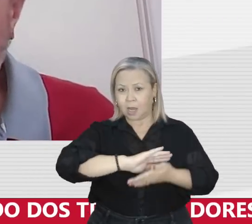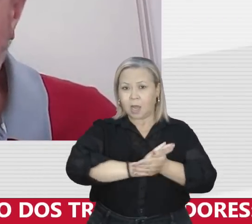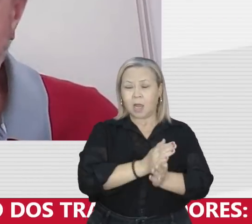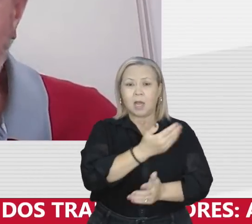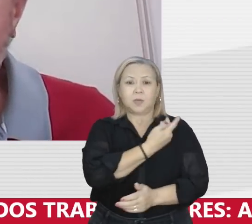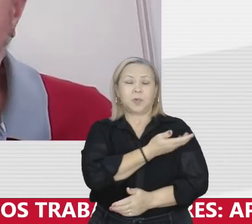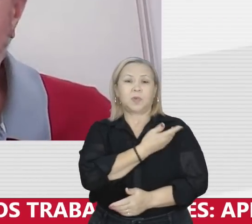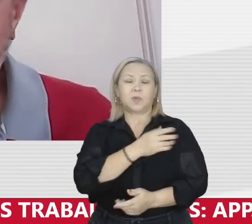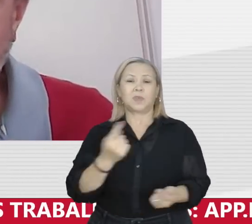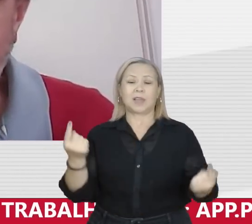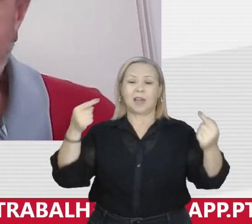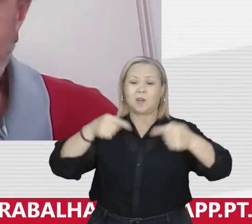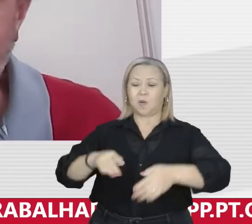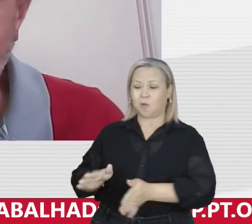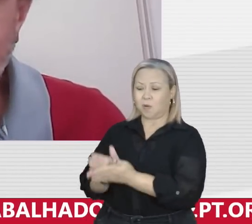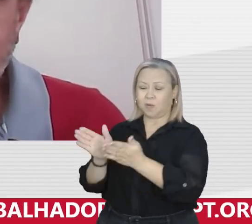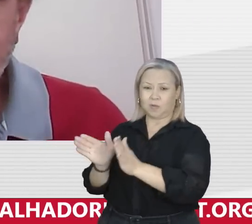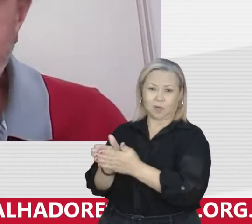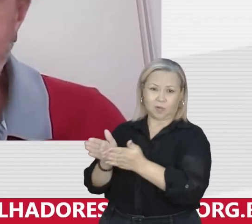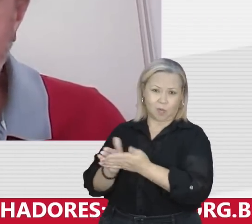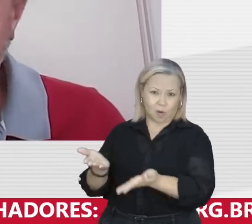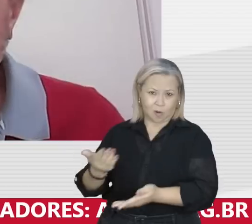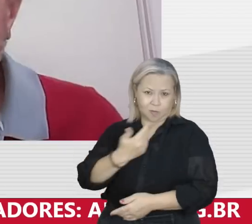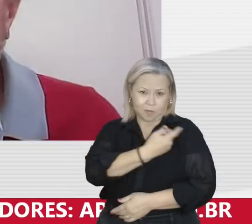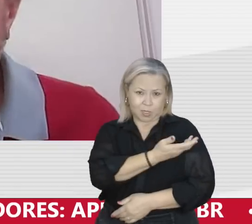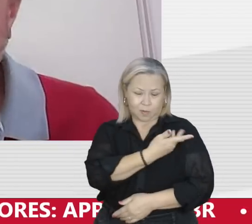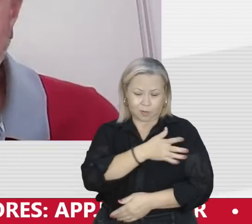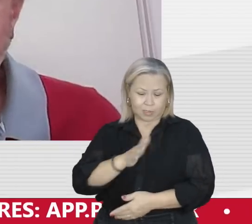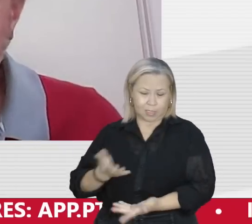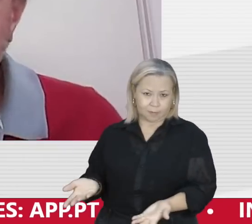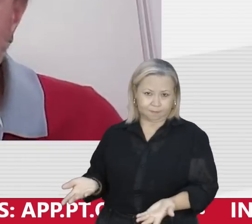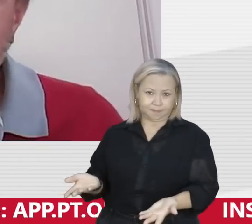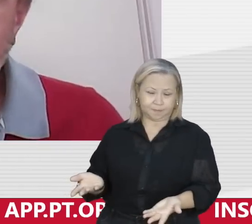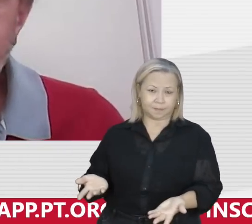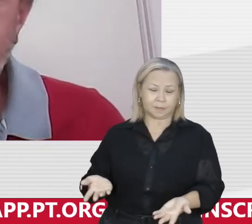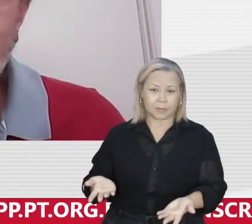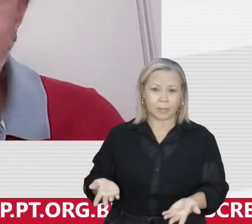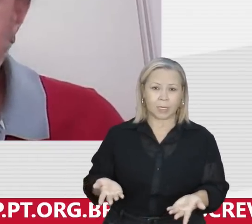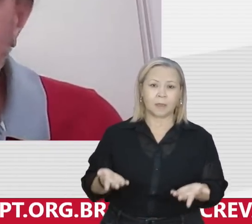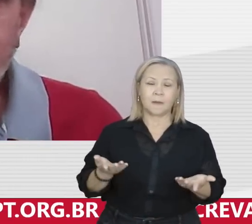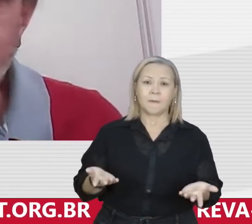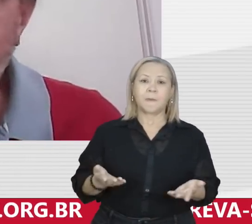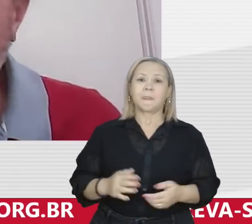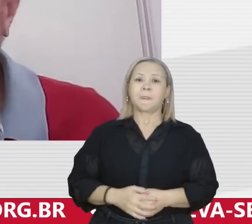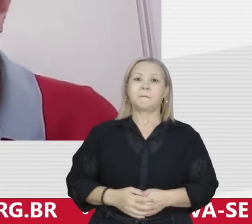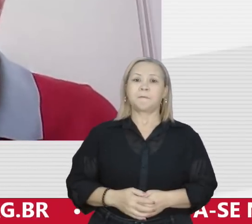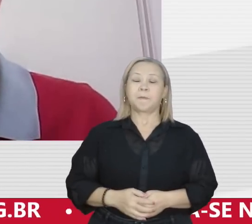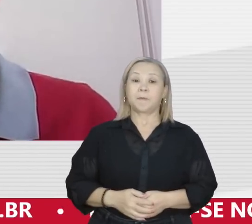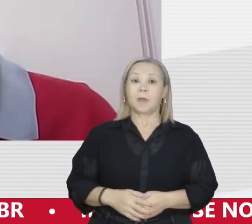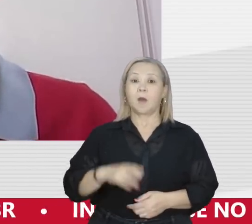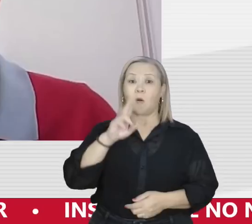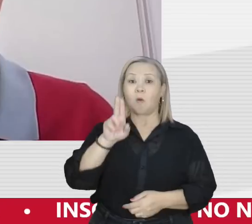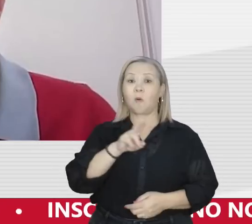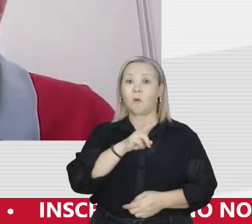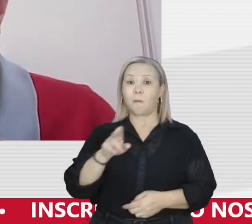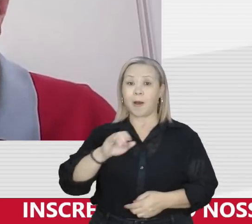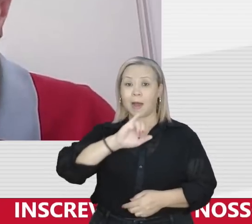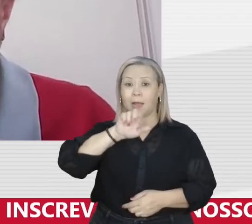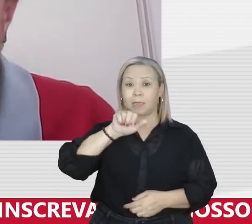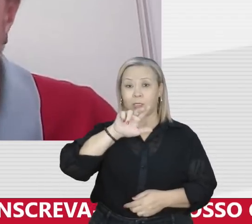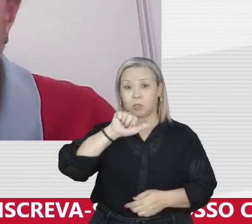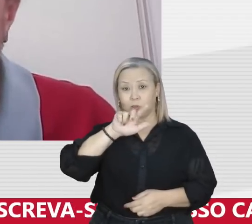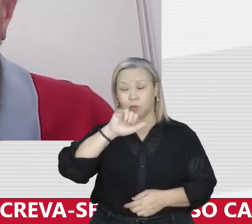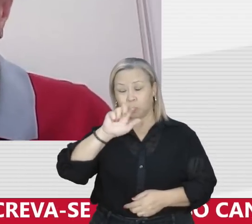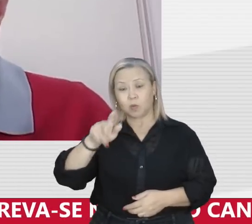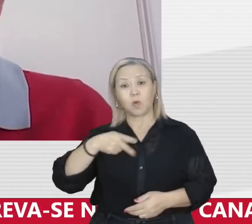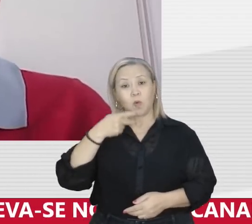contra os pobres, a aporofobia, como disse o Júlio Lancelotti agora no ato dessa semana,